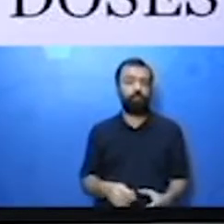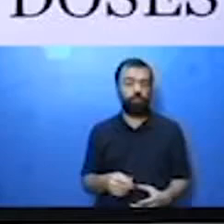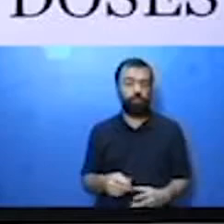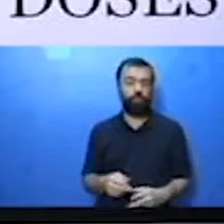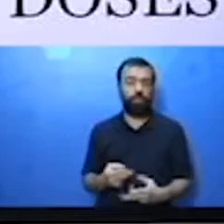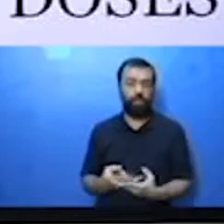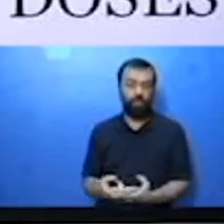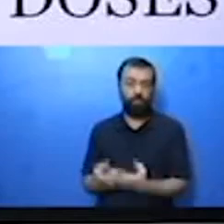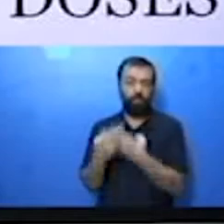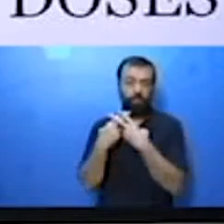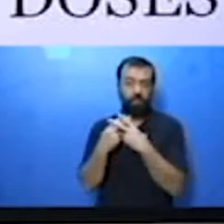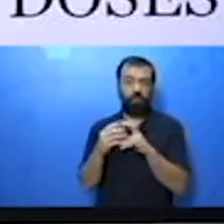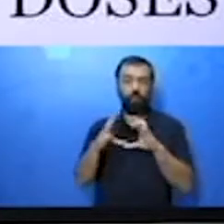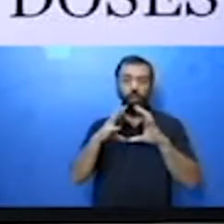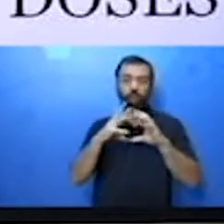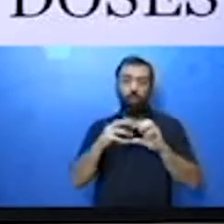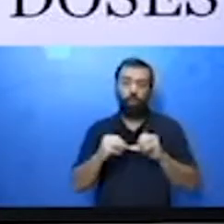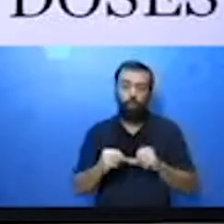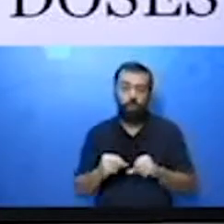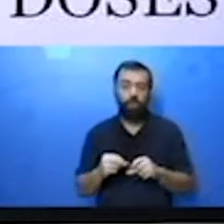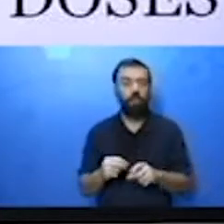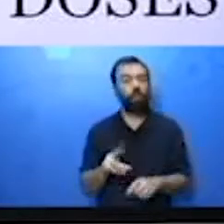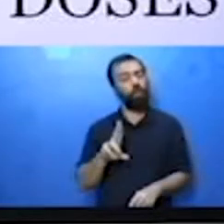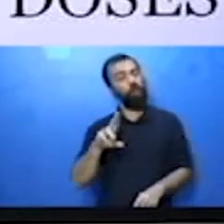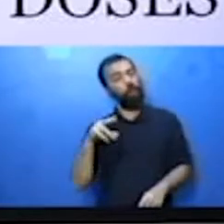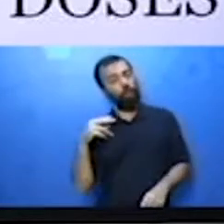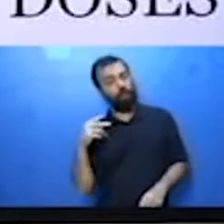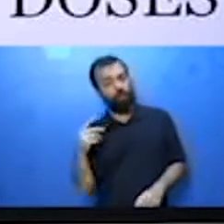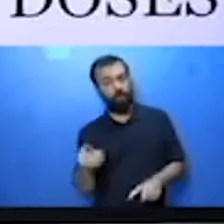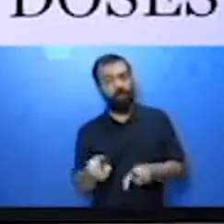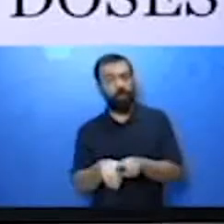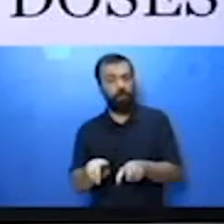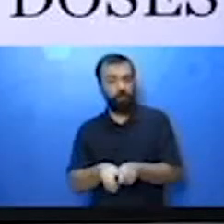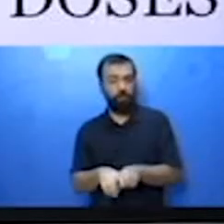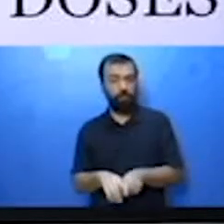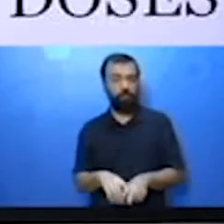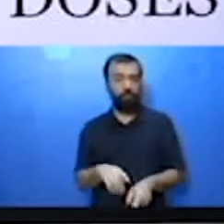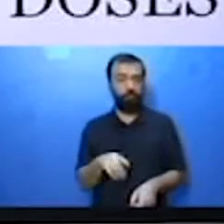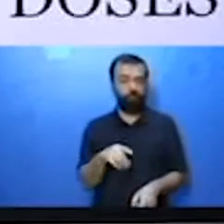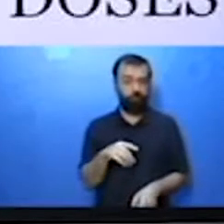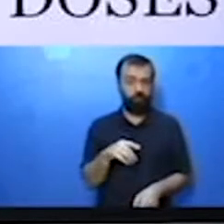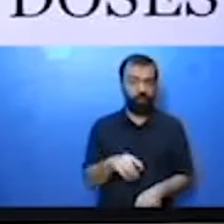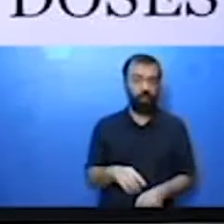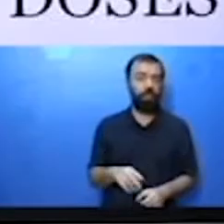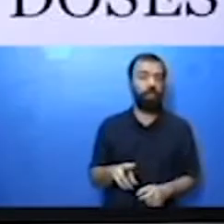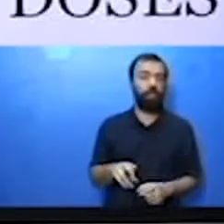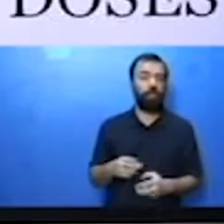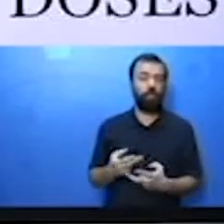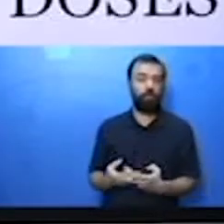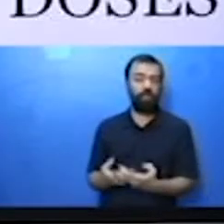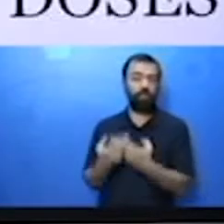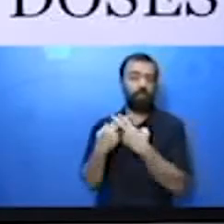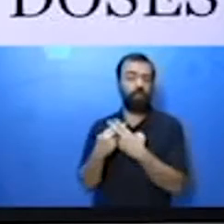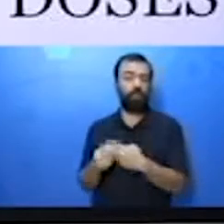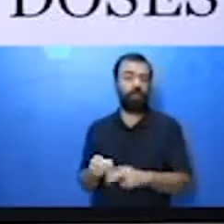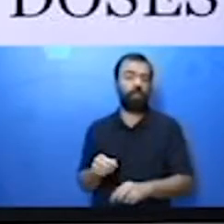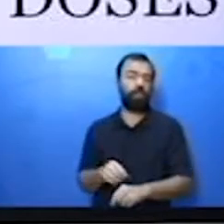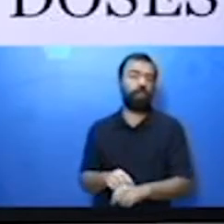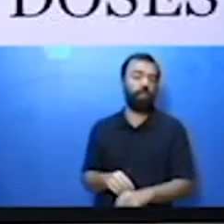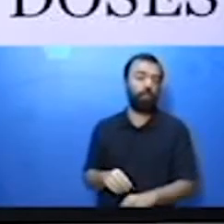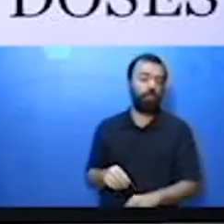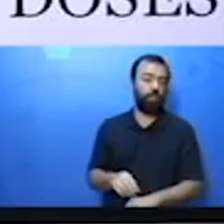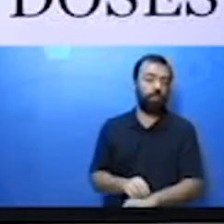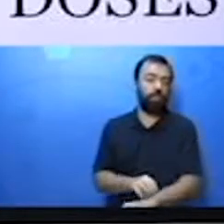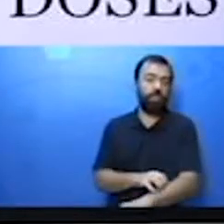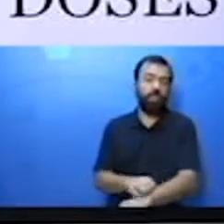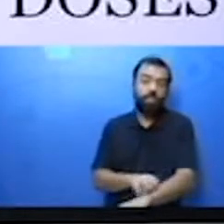adversos, podendo causar alergias, que podem ser leves, coceira, vermelhidão, moderadas